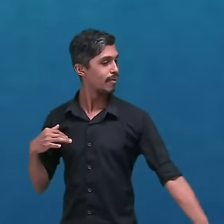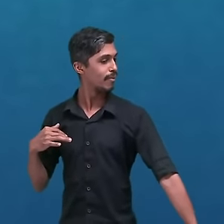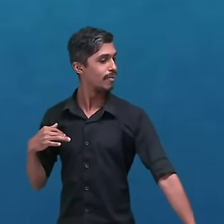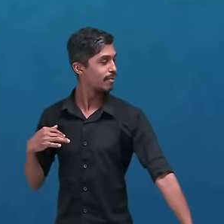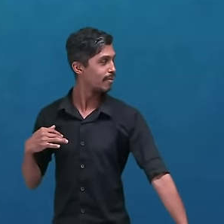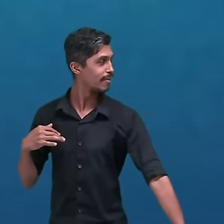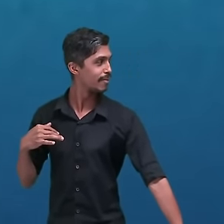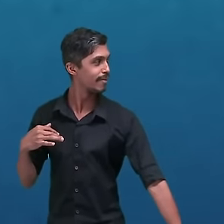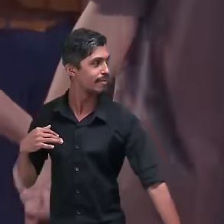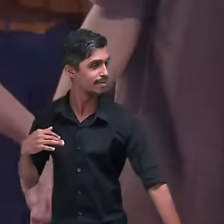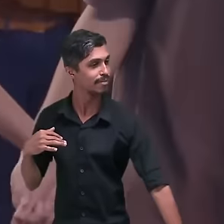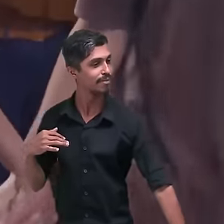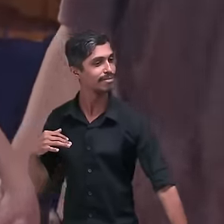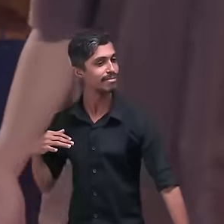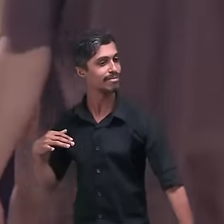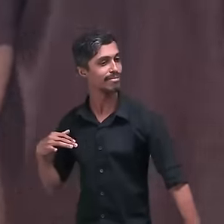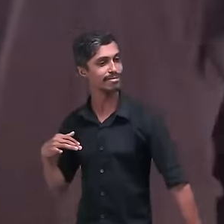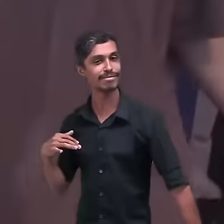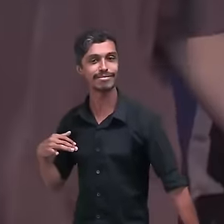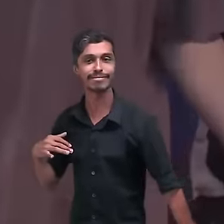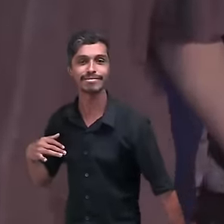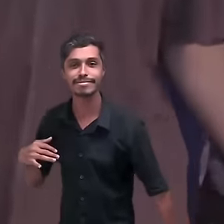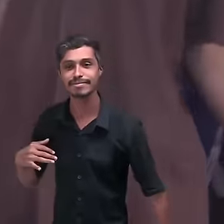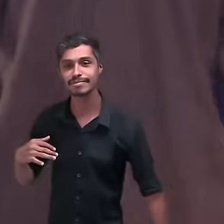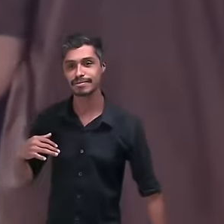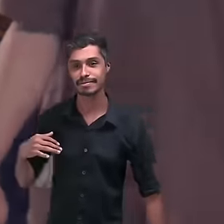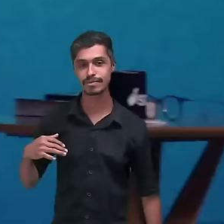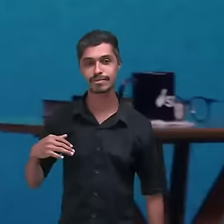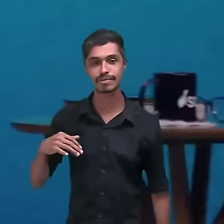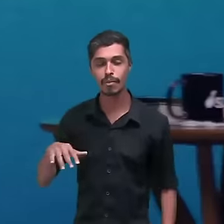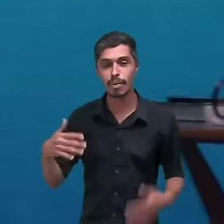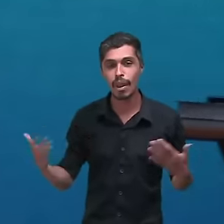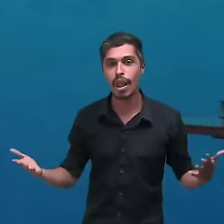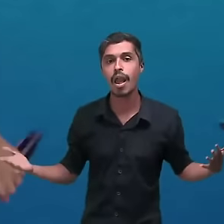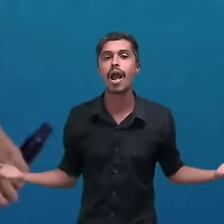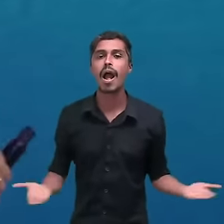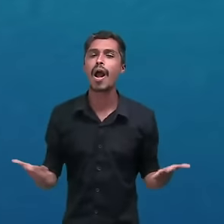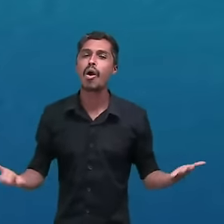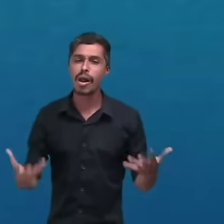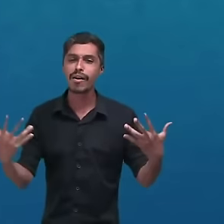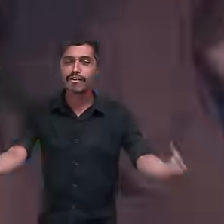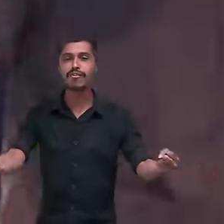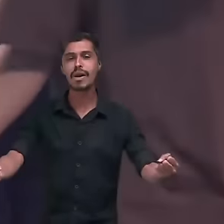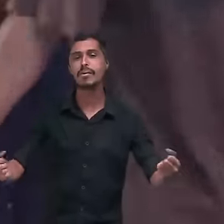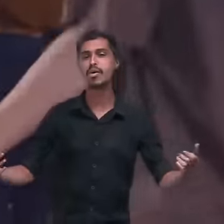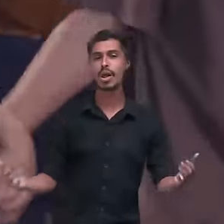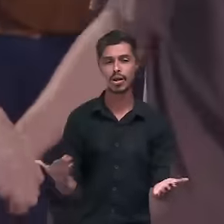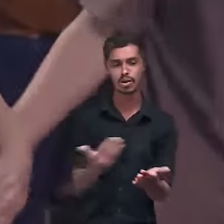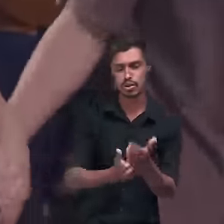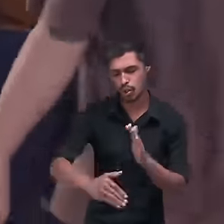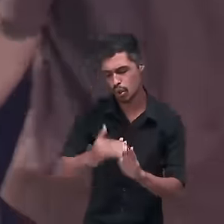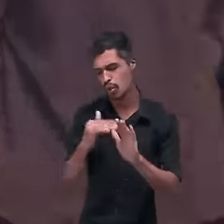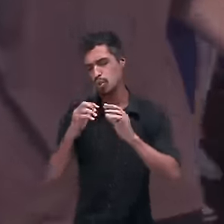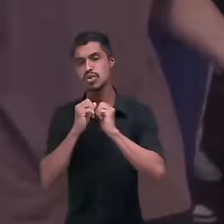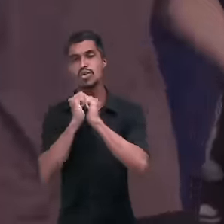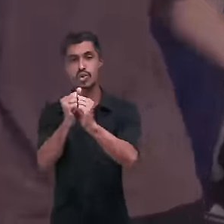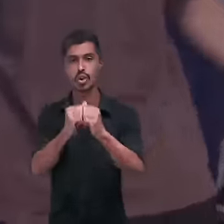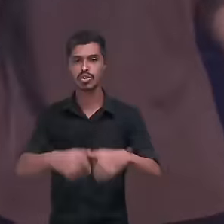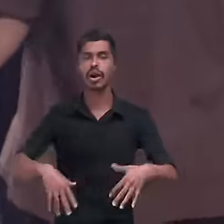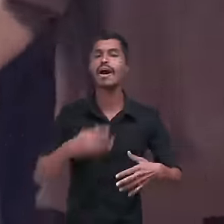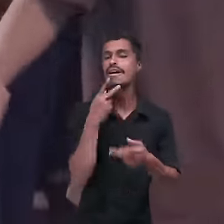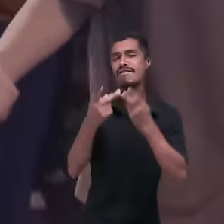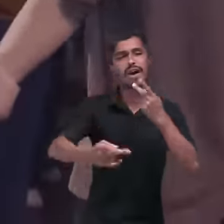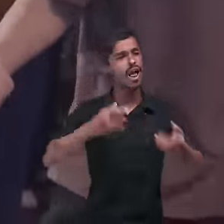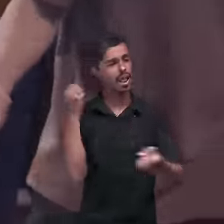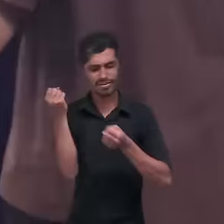na igreja. Então comienza a mexer na mão desse crente embaixo. E comienza a adorar. Fala, fala com